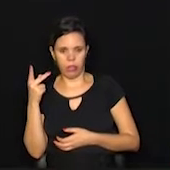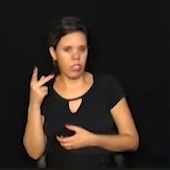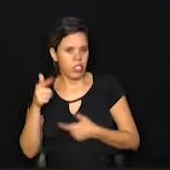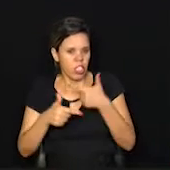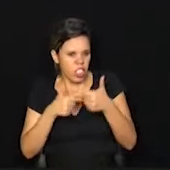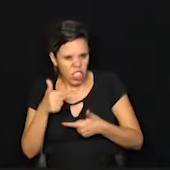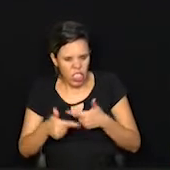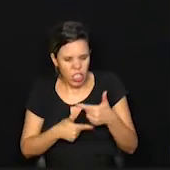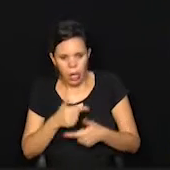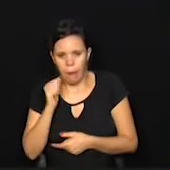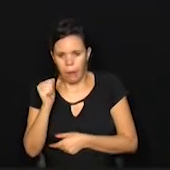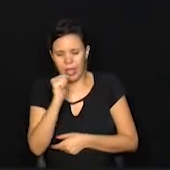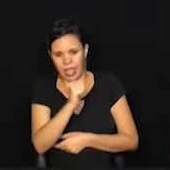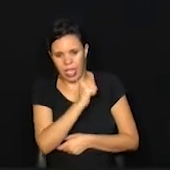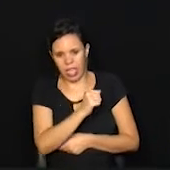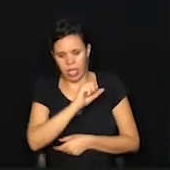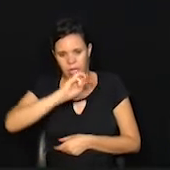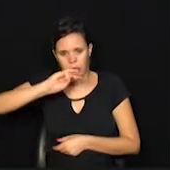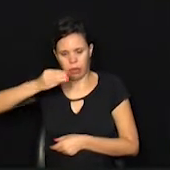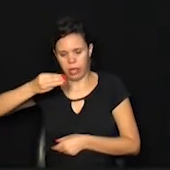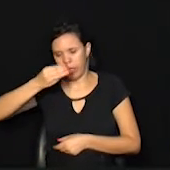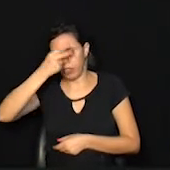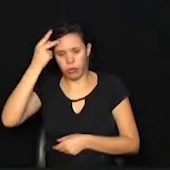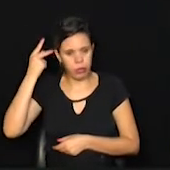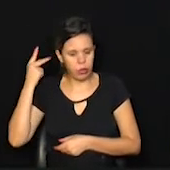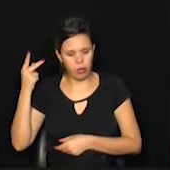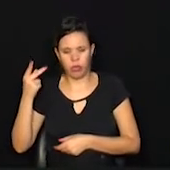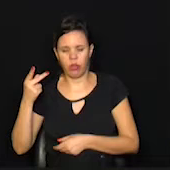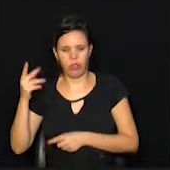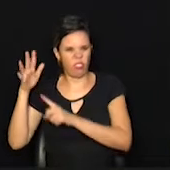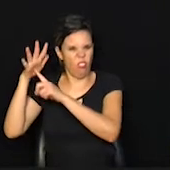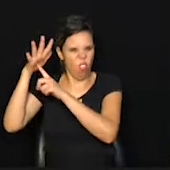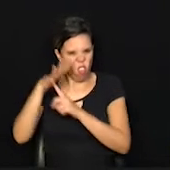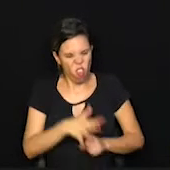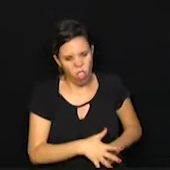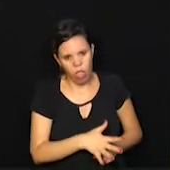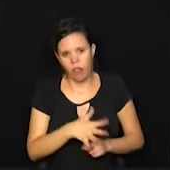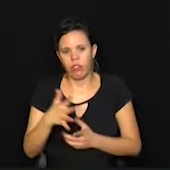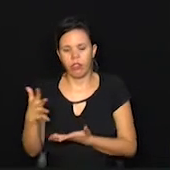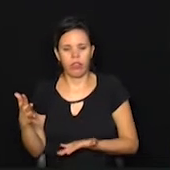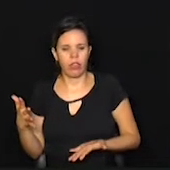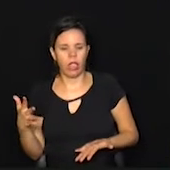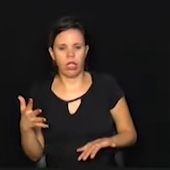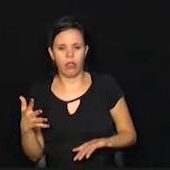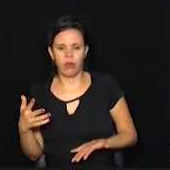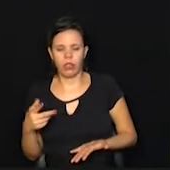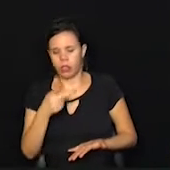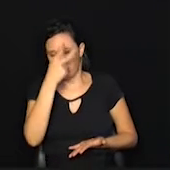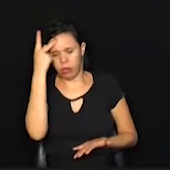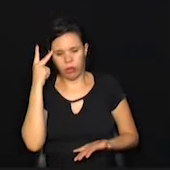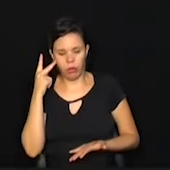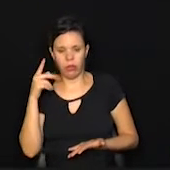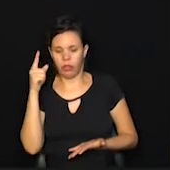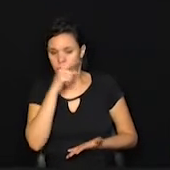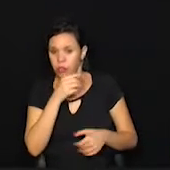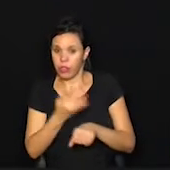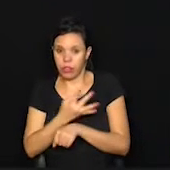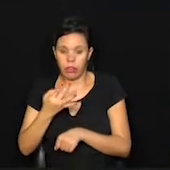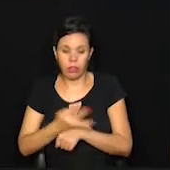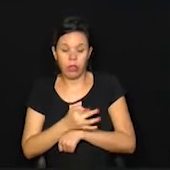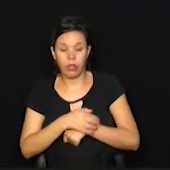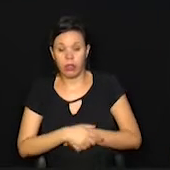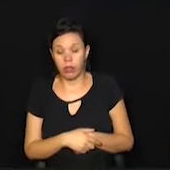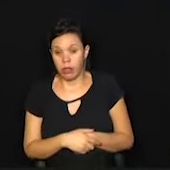argentinas mataram milhares de pessoas torturaram milhares de pessoas foi o negócio do barra pesada pois bem e